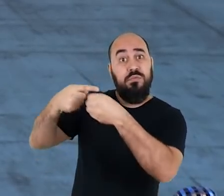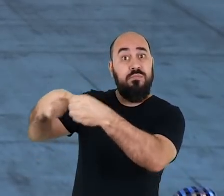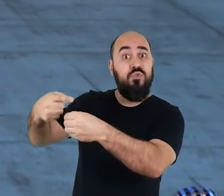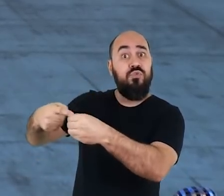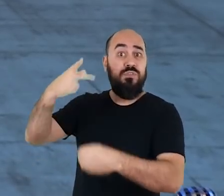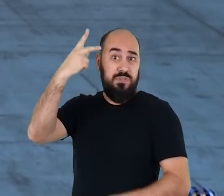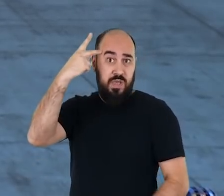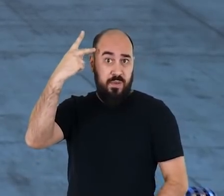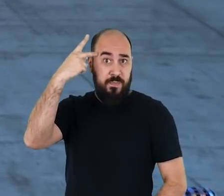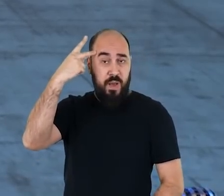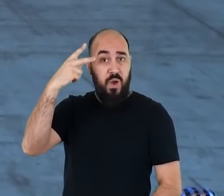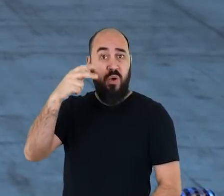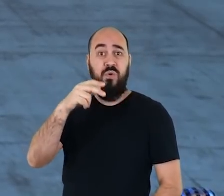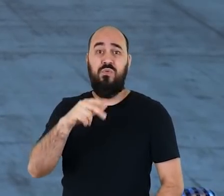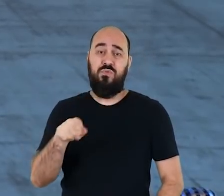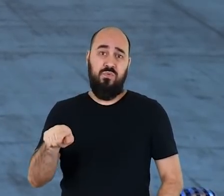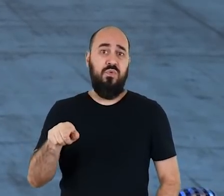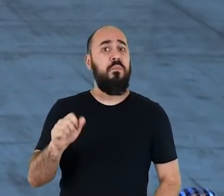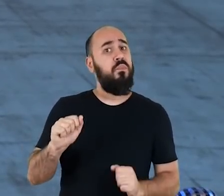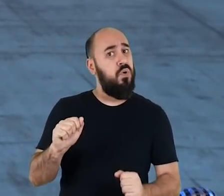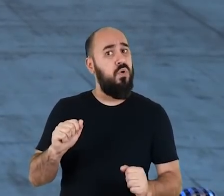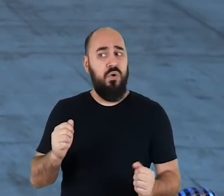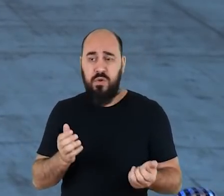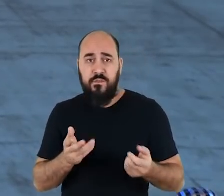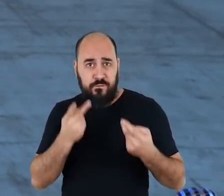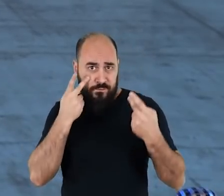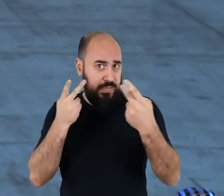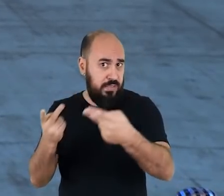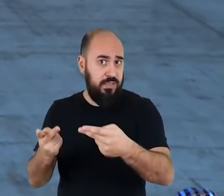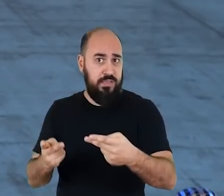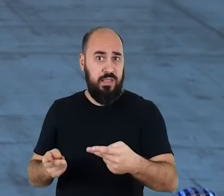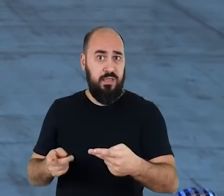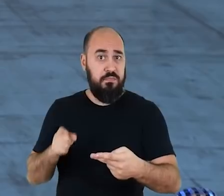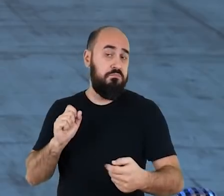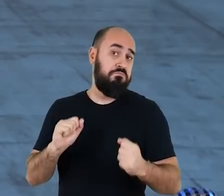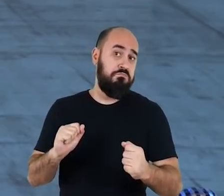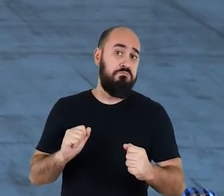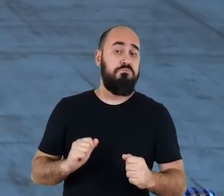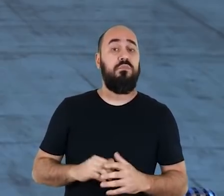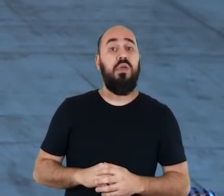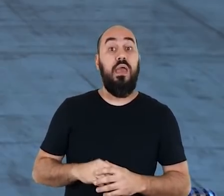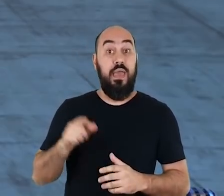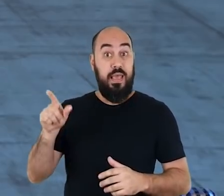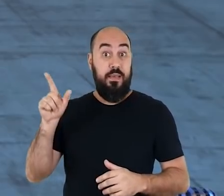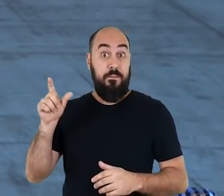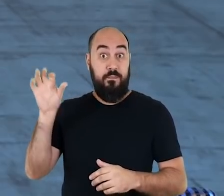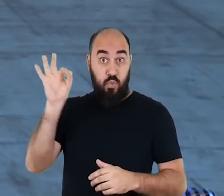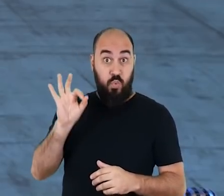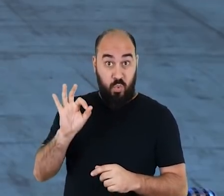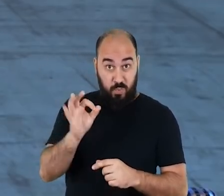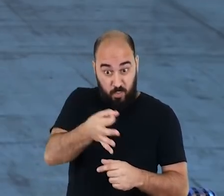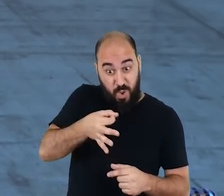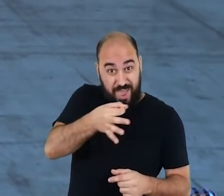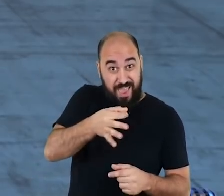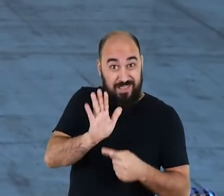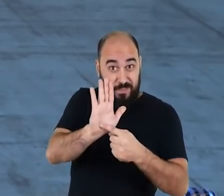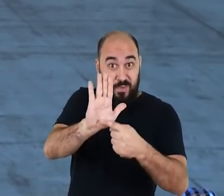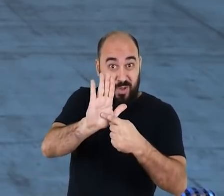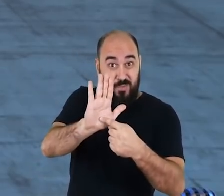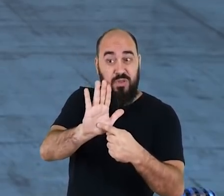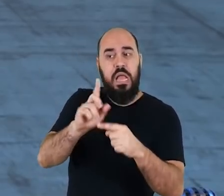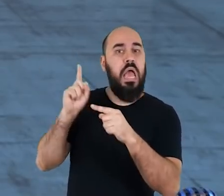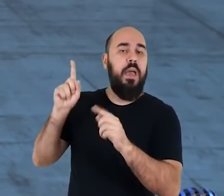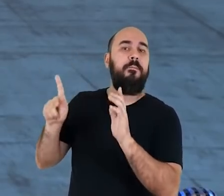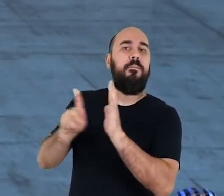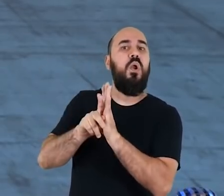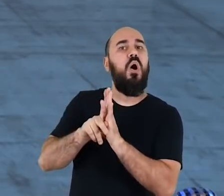você será muito bem-vindo quando for ali visitar o museu. E essas moedas, é claro, fazem parte dessa coleção permanente que estão